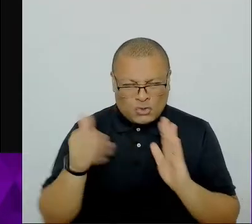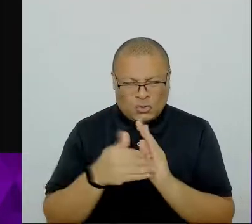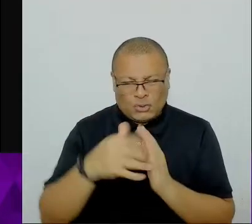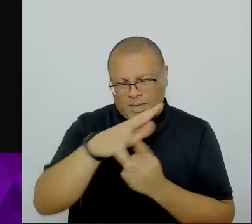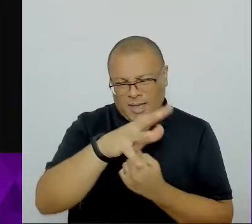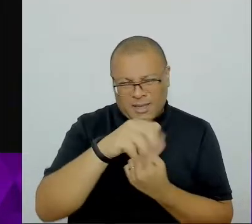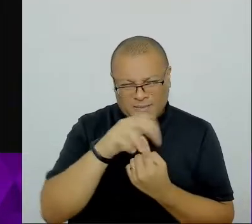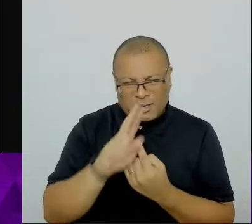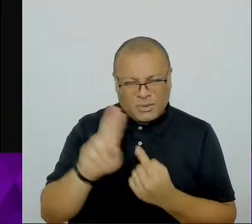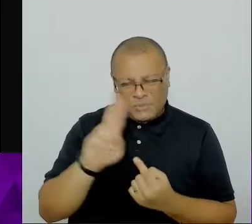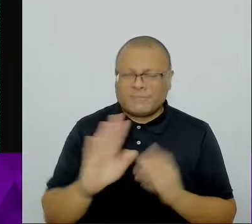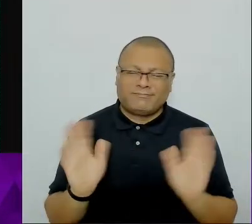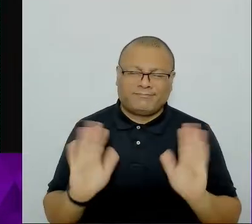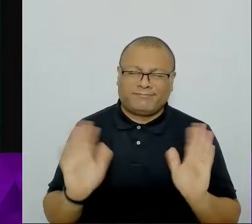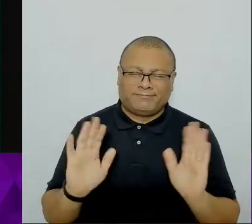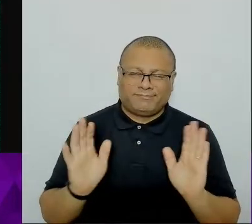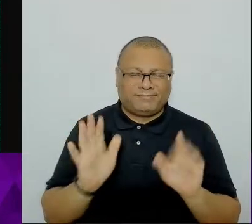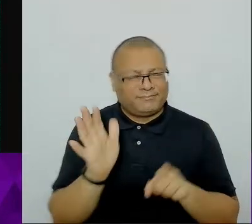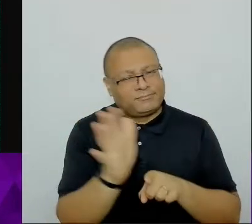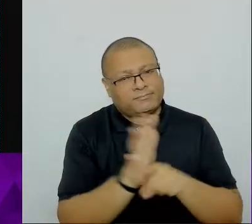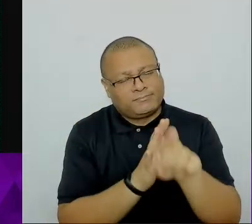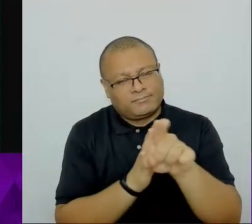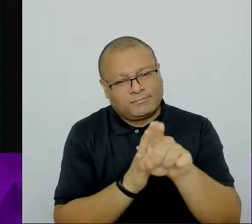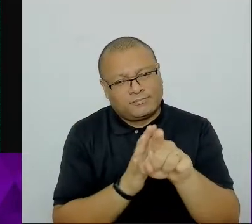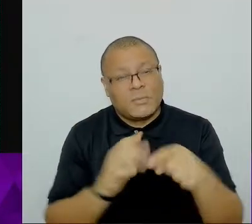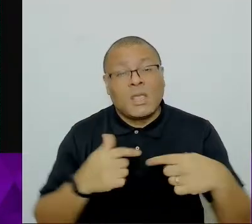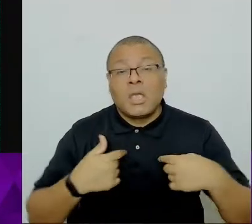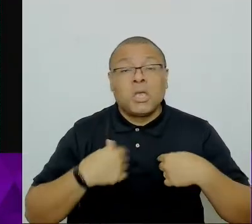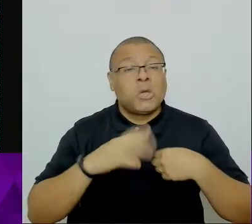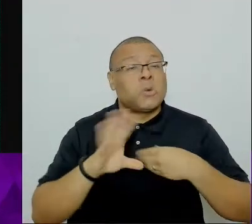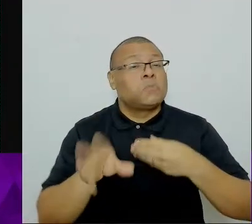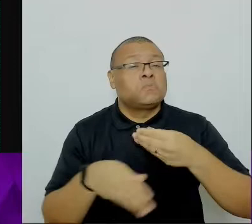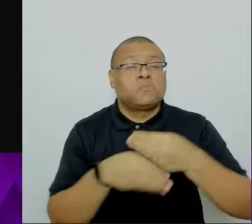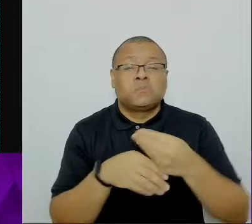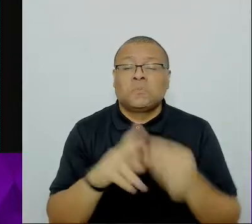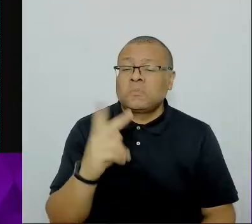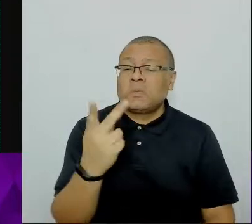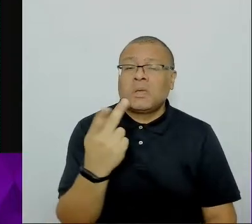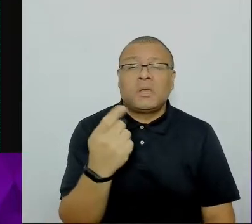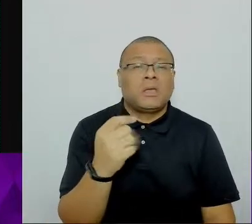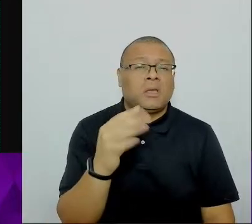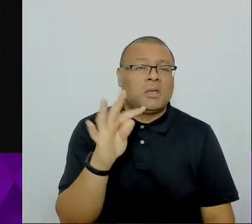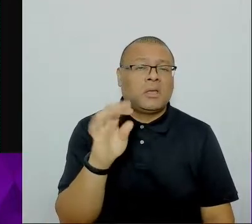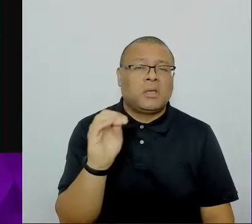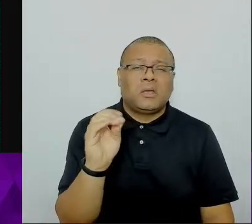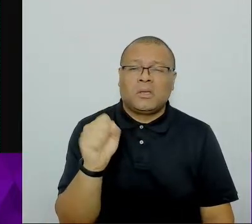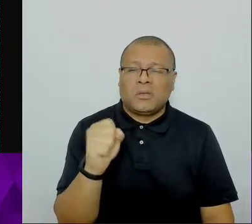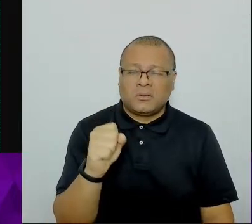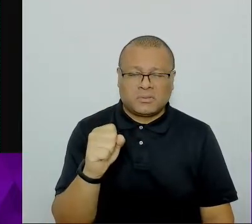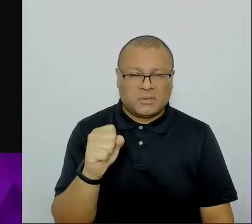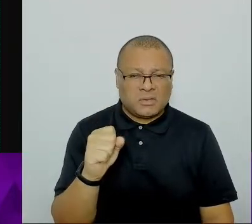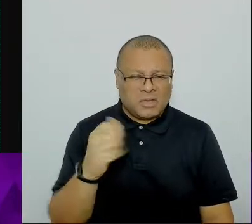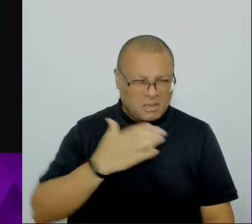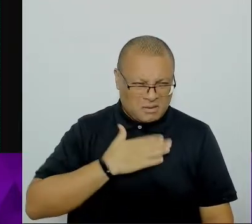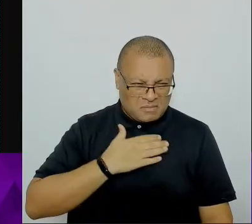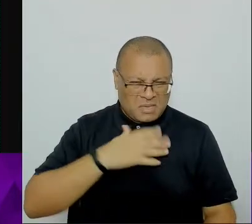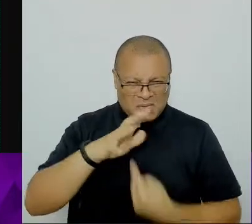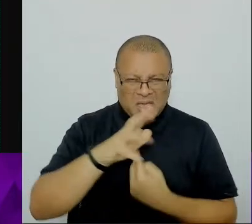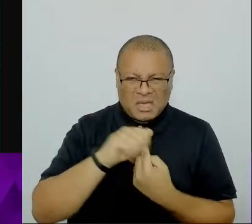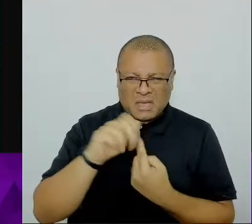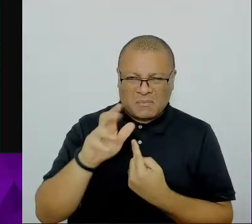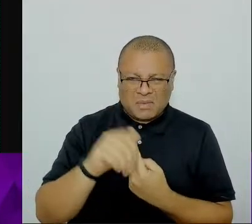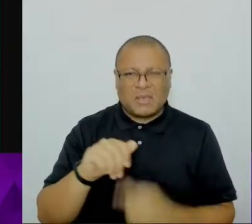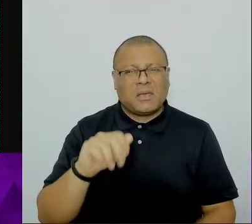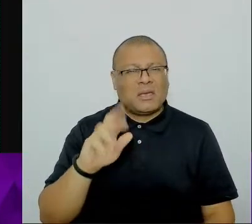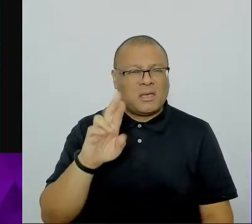isso. Mas aí faz a pergunta, cara, eu não implementei HOAS, minha API não é RESTful? Para isso, Leonard